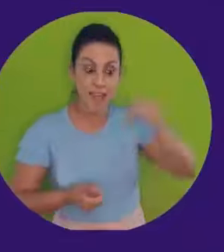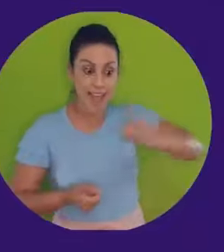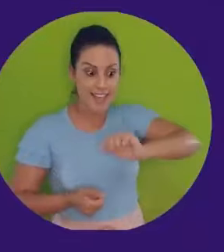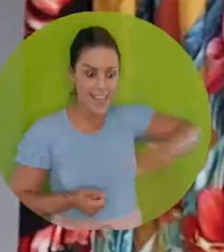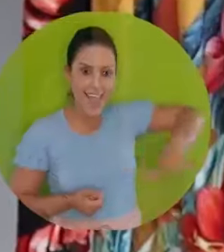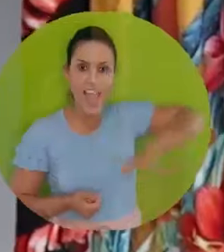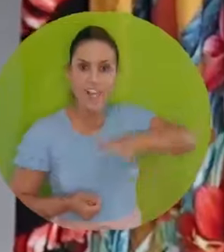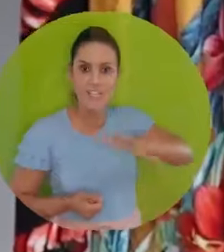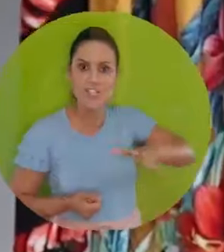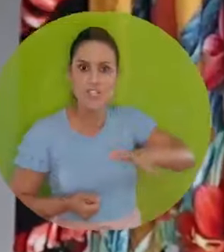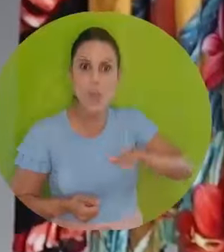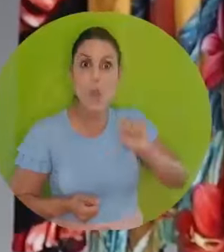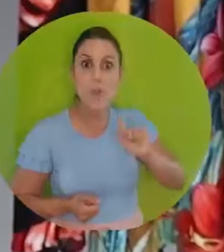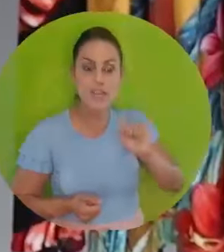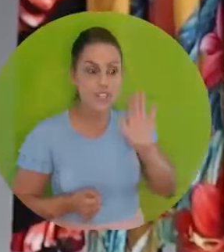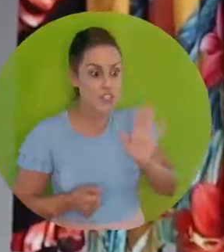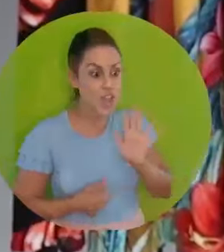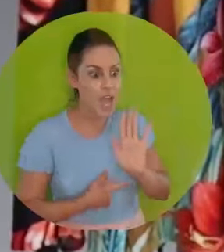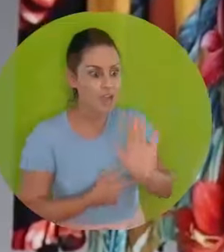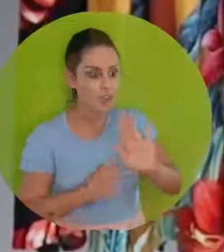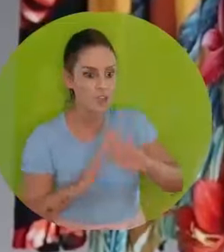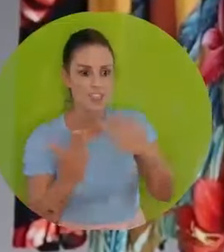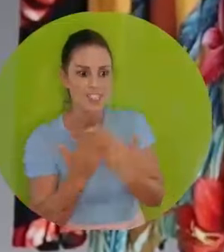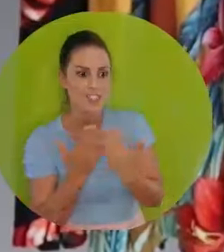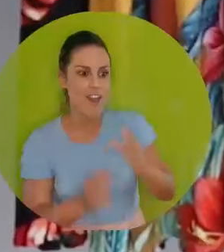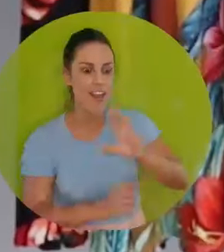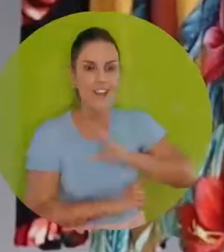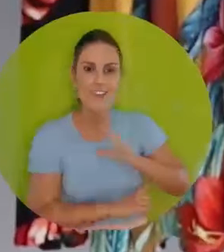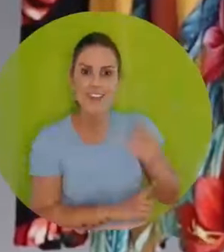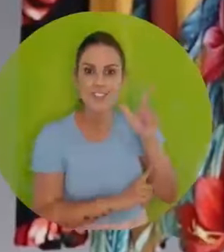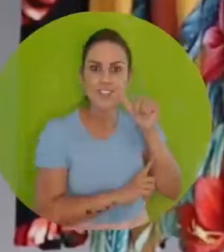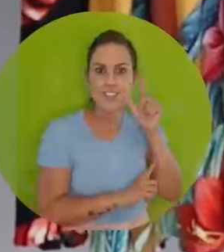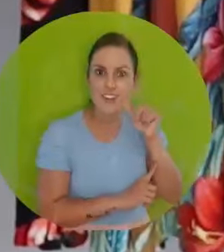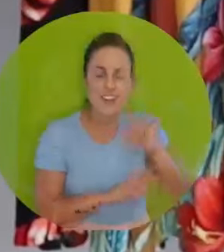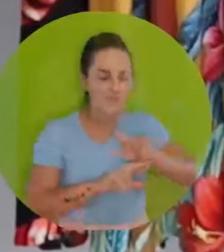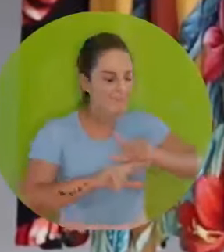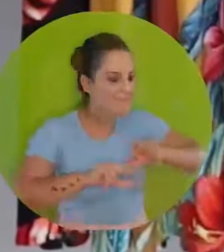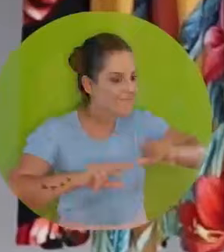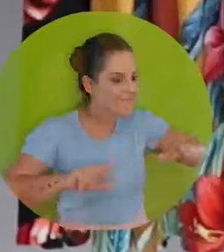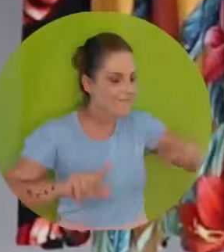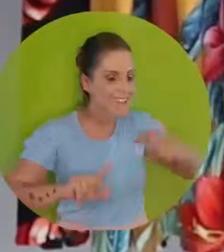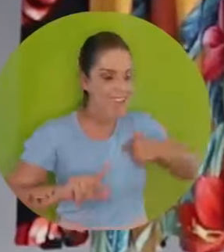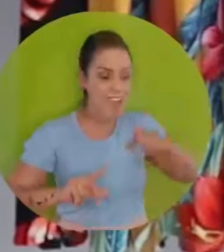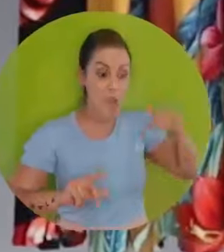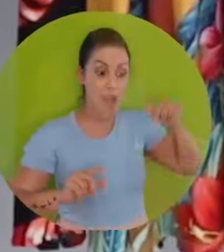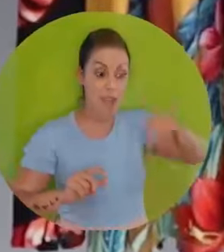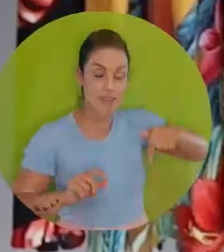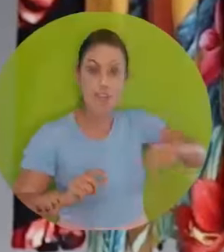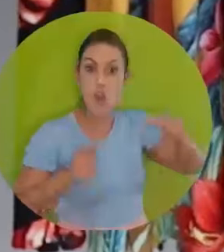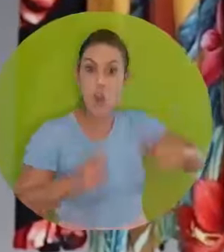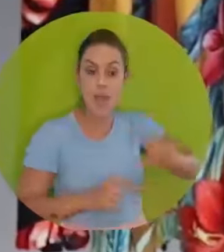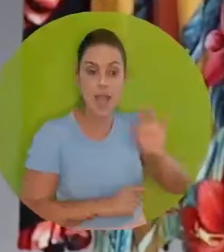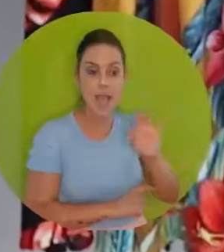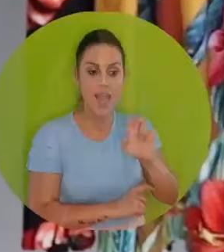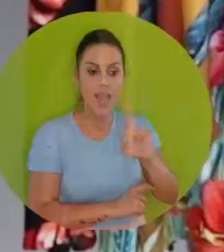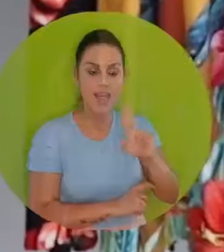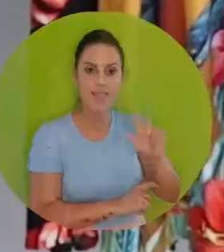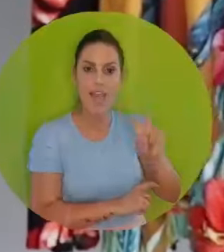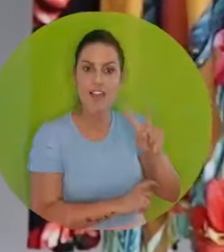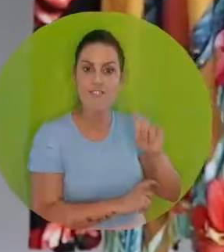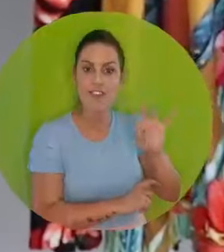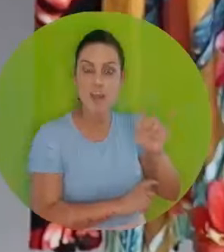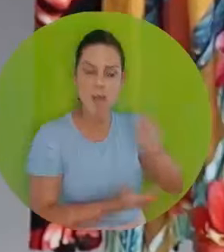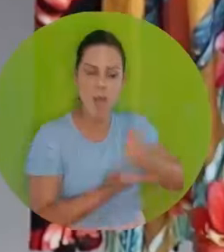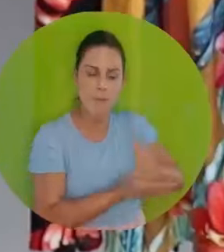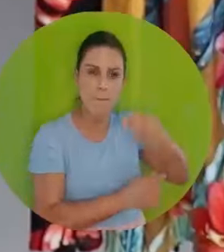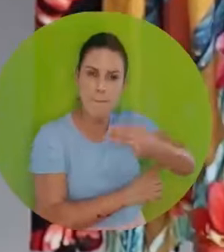todos nós. Ele aqui na nossa região já ajudou muito em escolas, em creche, no comércio. E eu aqui em Terra Vermelha, eu sou